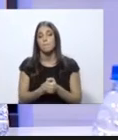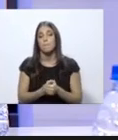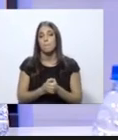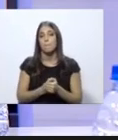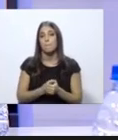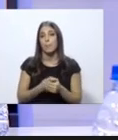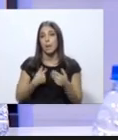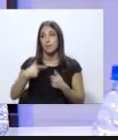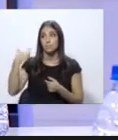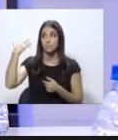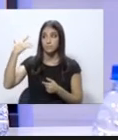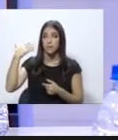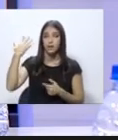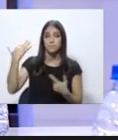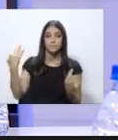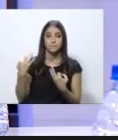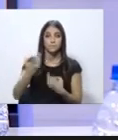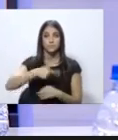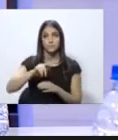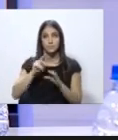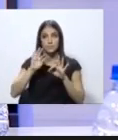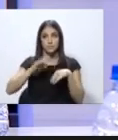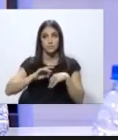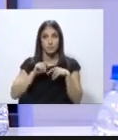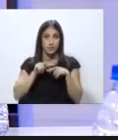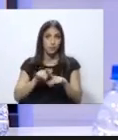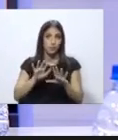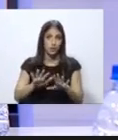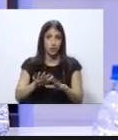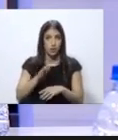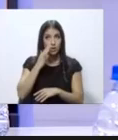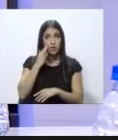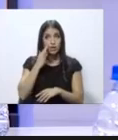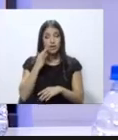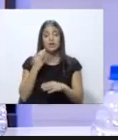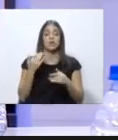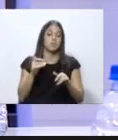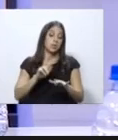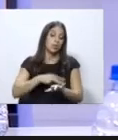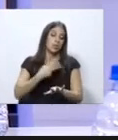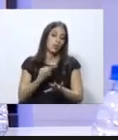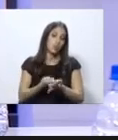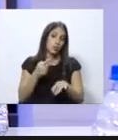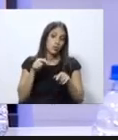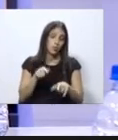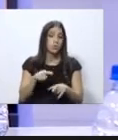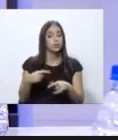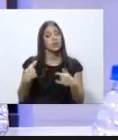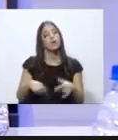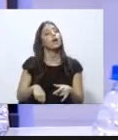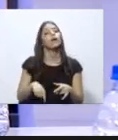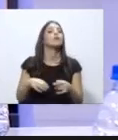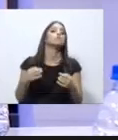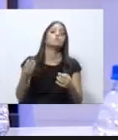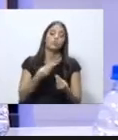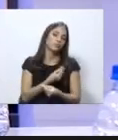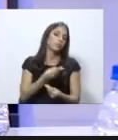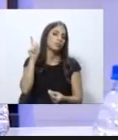Imagino que fiquemos por aqui, não é? Mas é um reforço que eventualmente poderá vir a ser